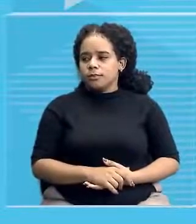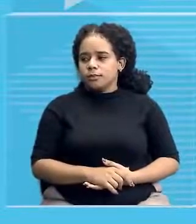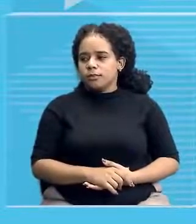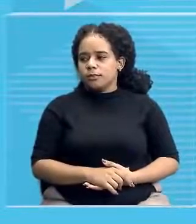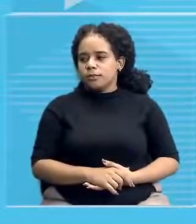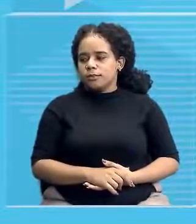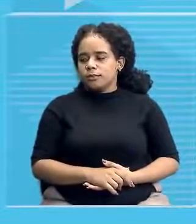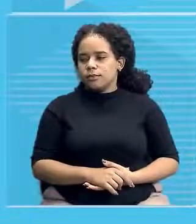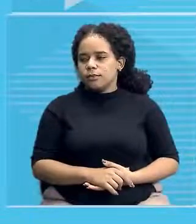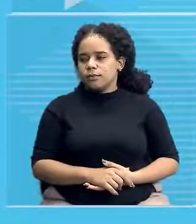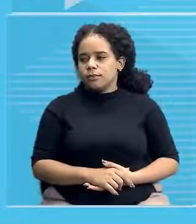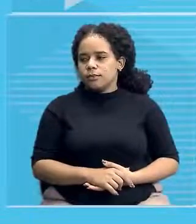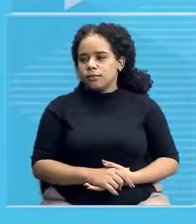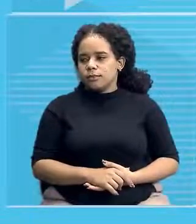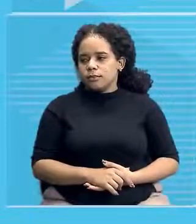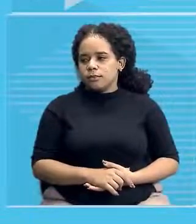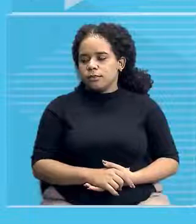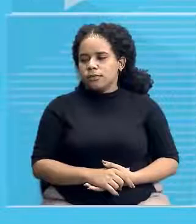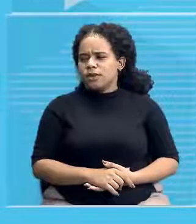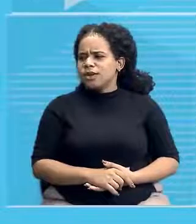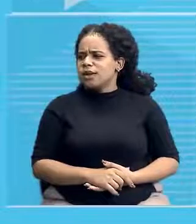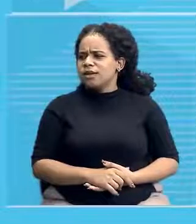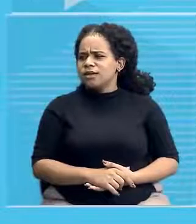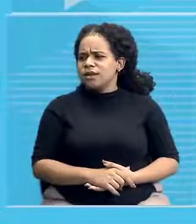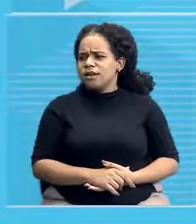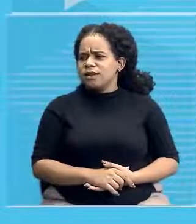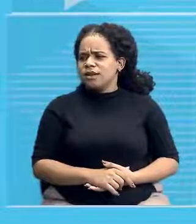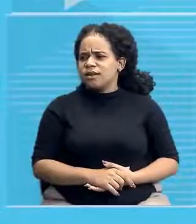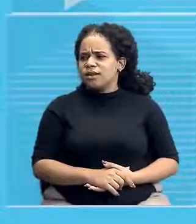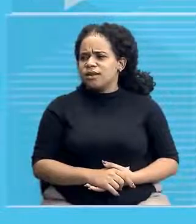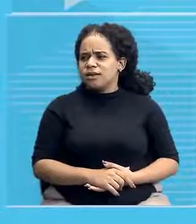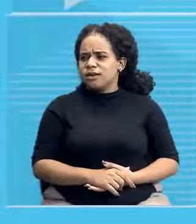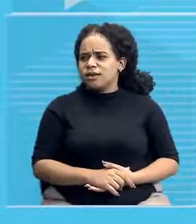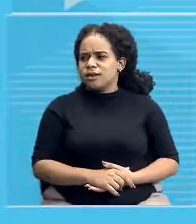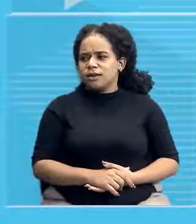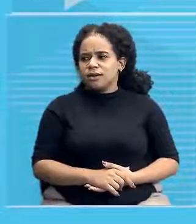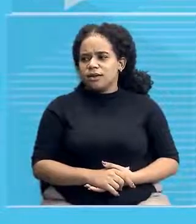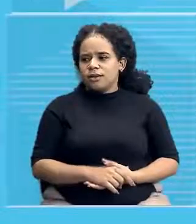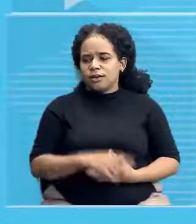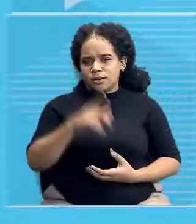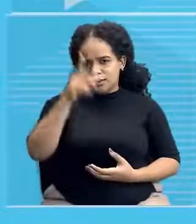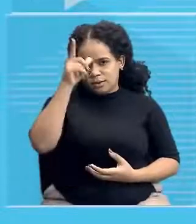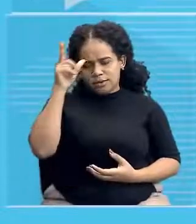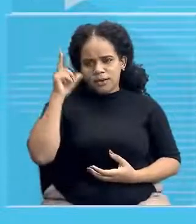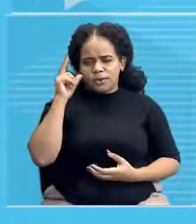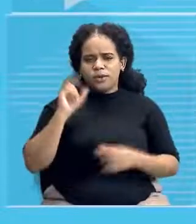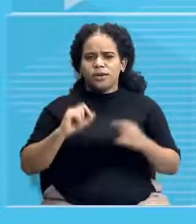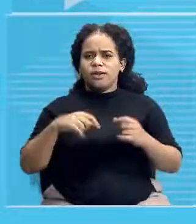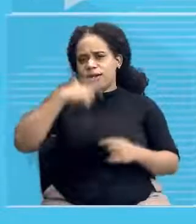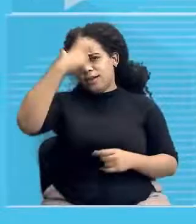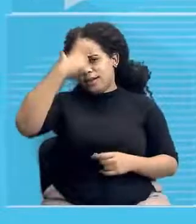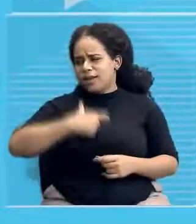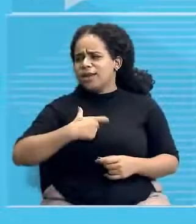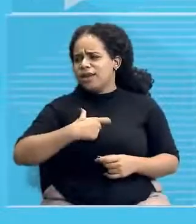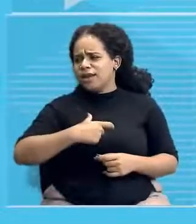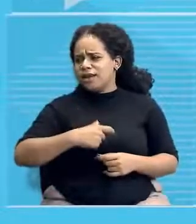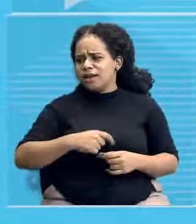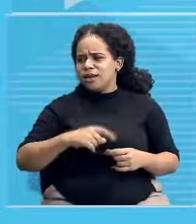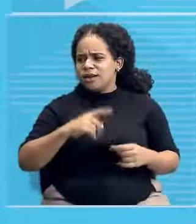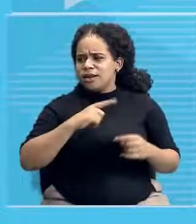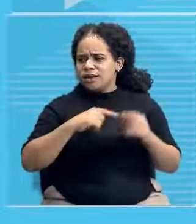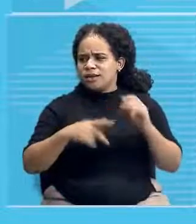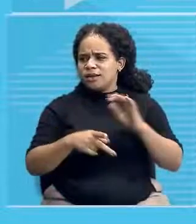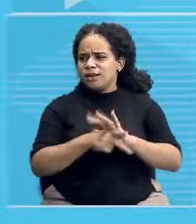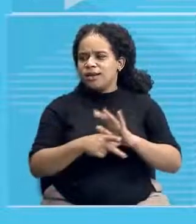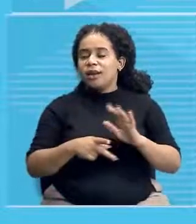Todo respeito às outras religiões. Mas eu sou cristão católico.